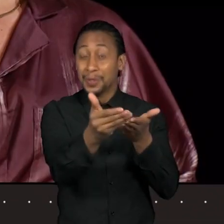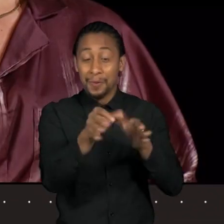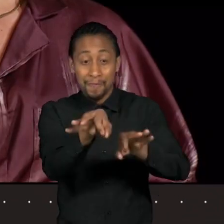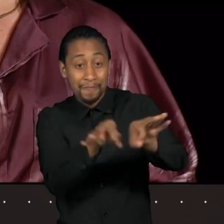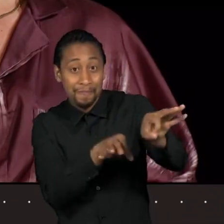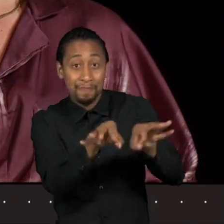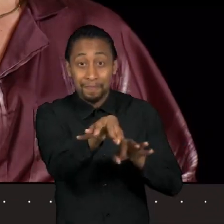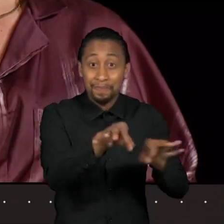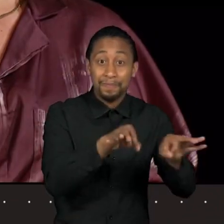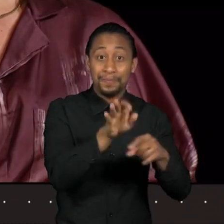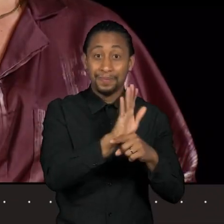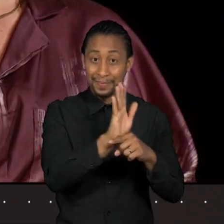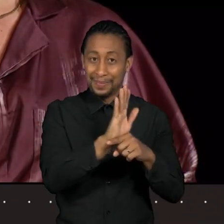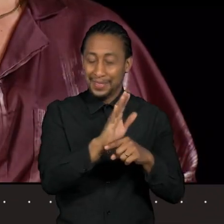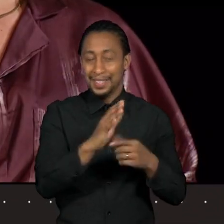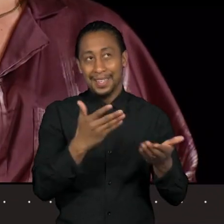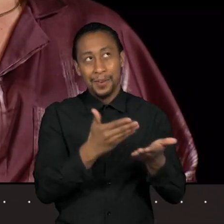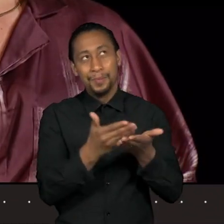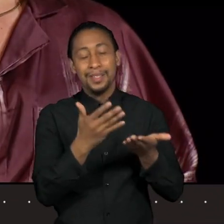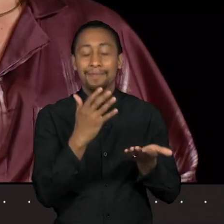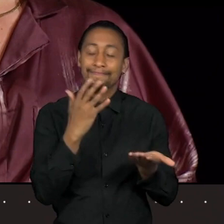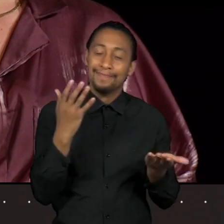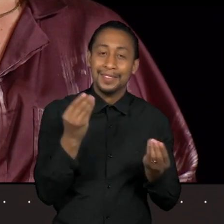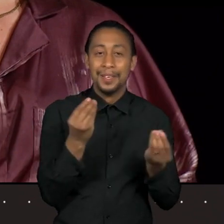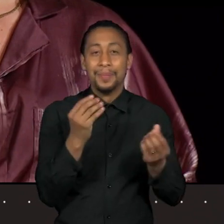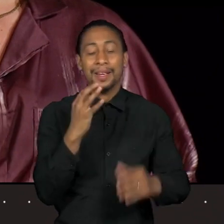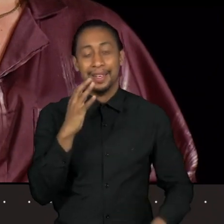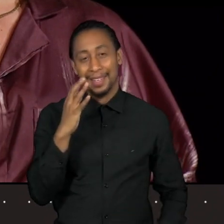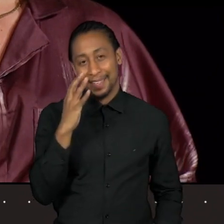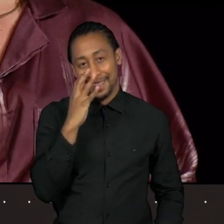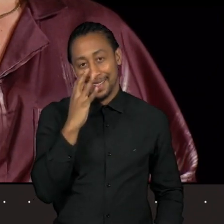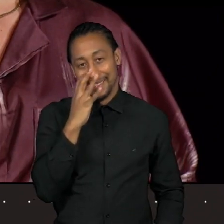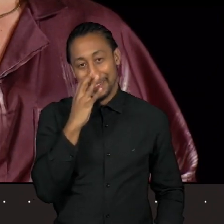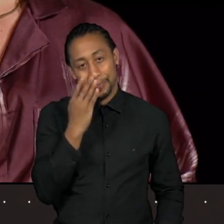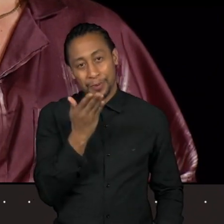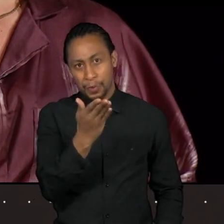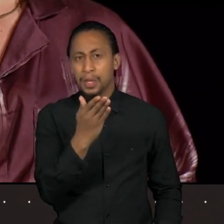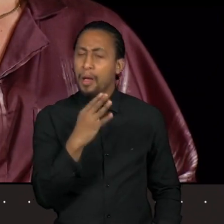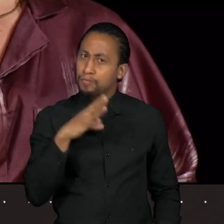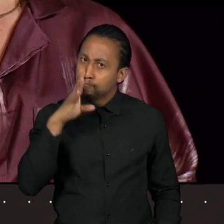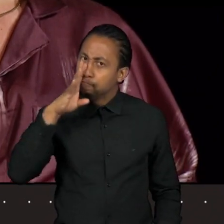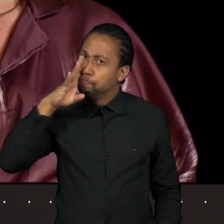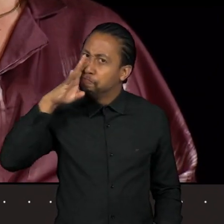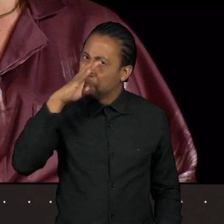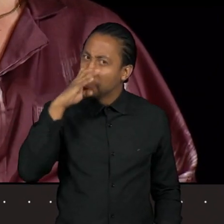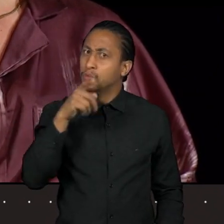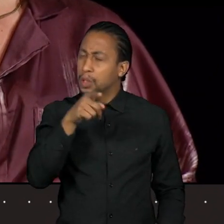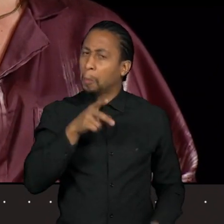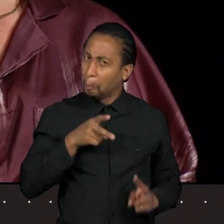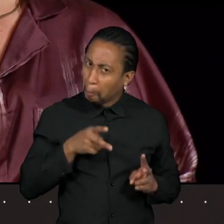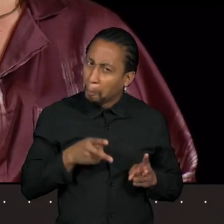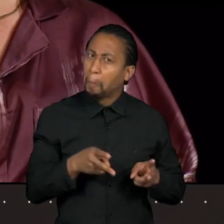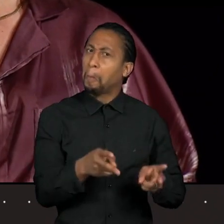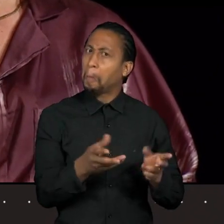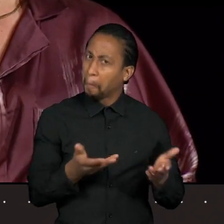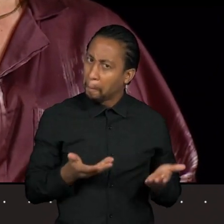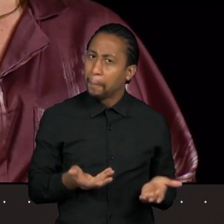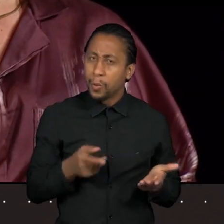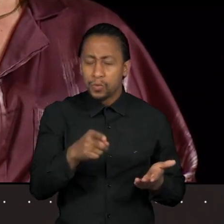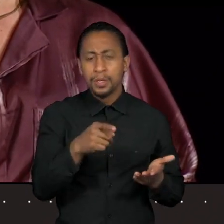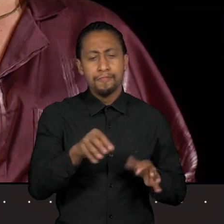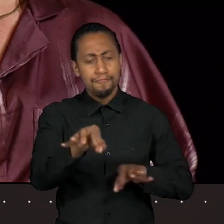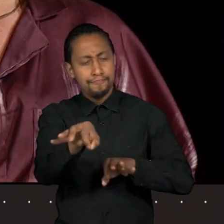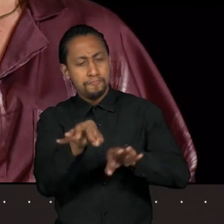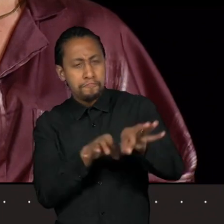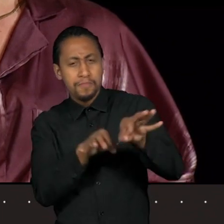eu comecei a admirar a sua persistência e o seu rigor em